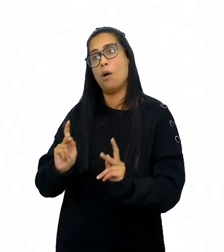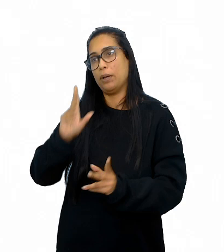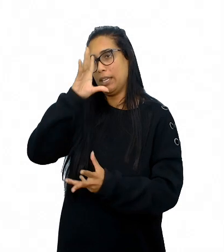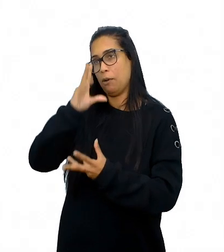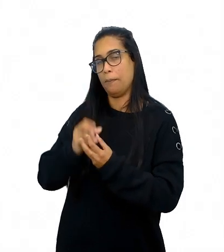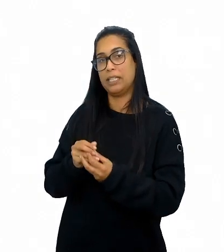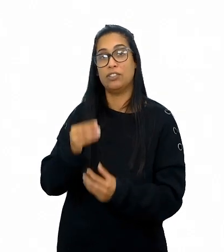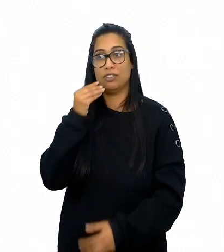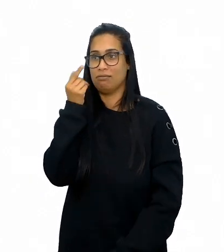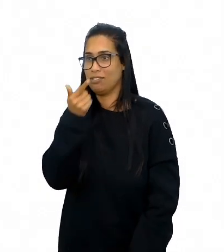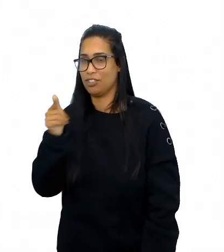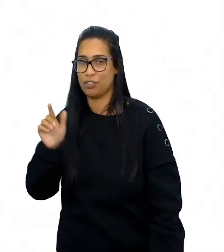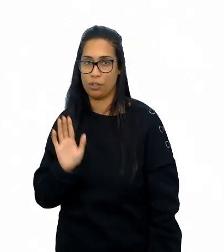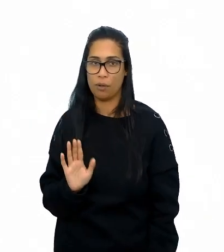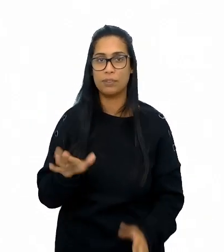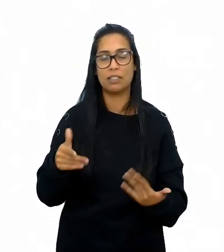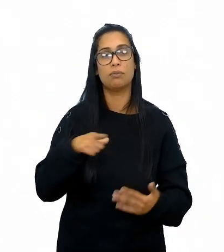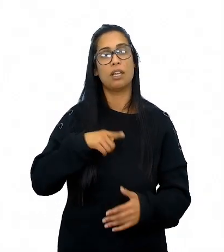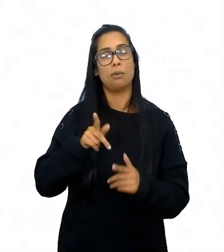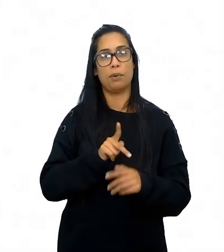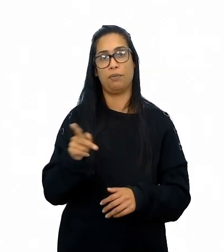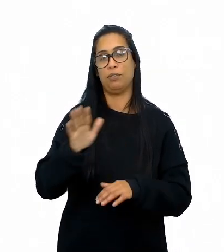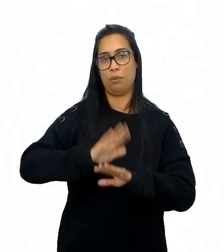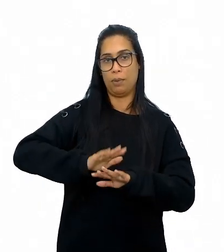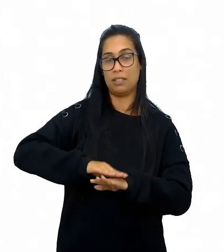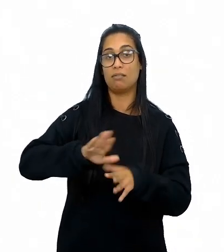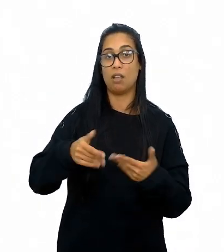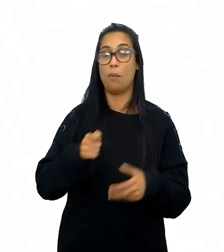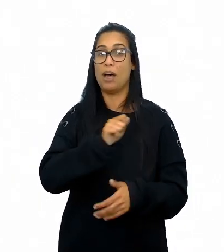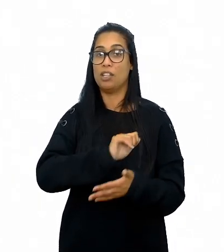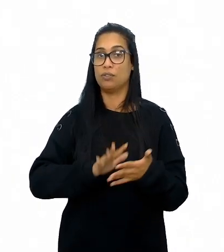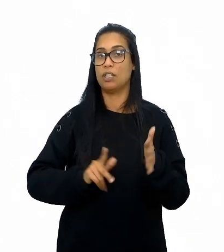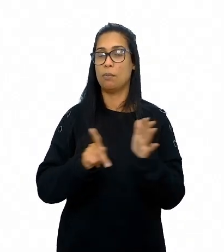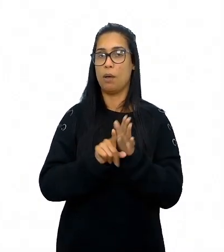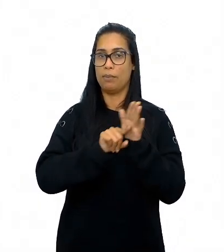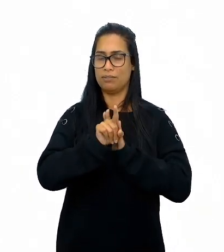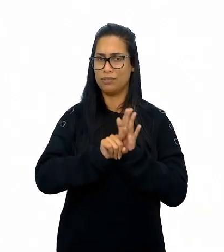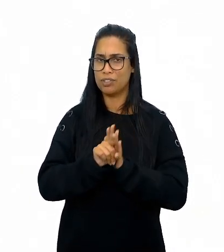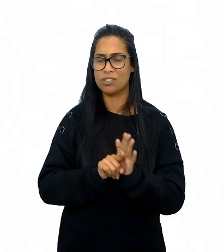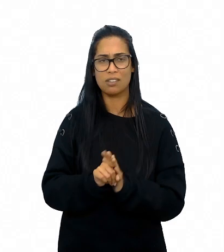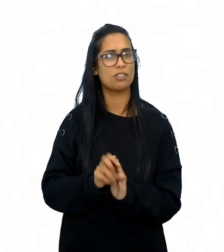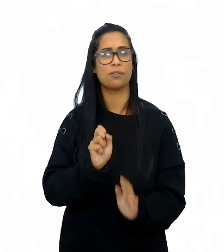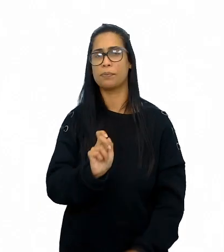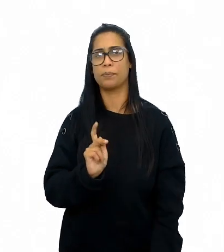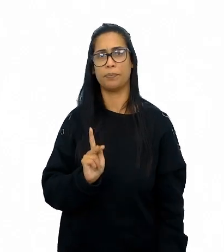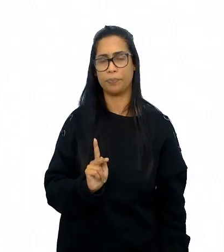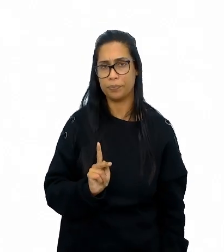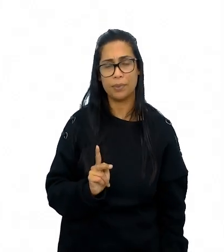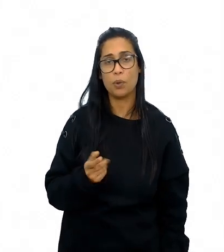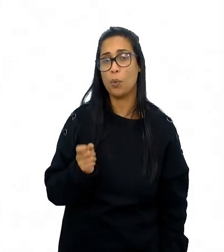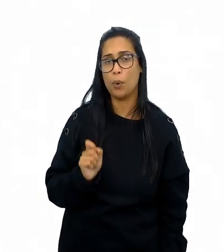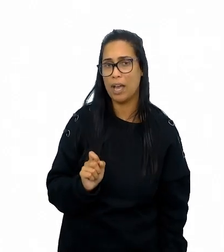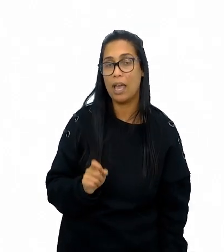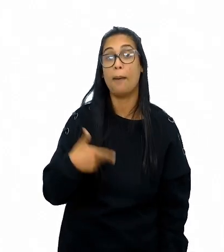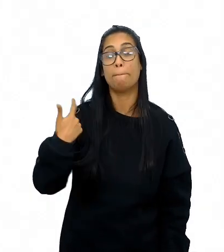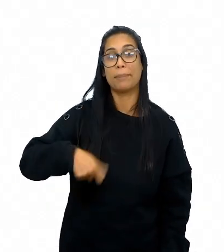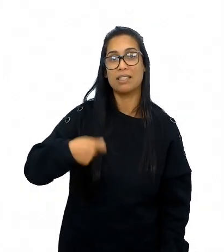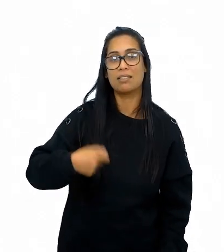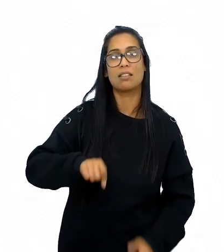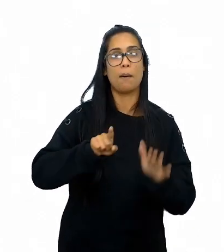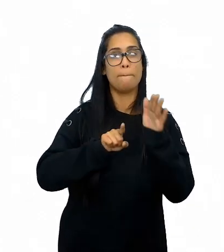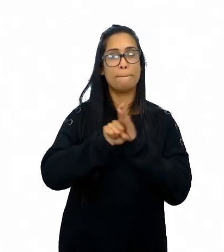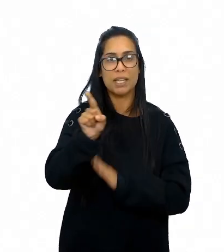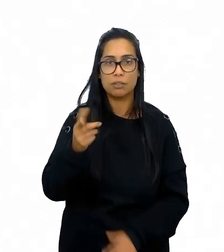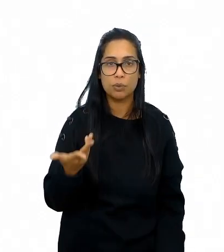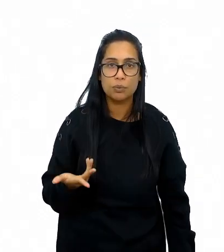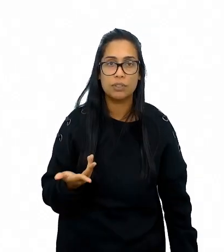maneira geral, a gente pode dizer que atividades investigativas, elas precisam ter uma pergunta, né? Aquilo que